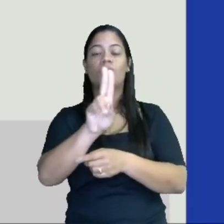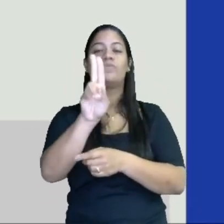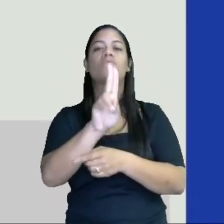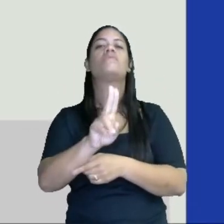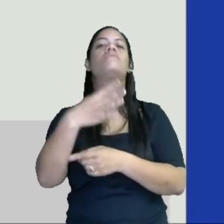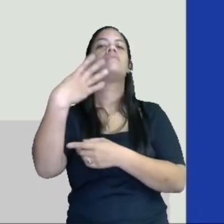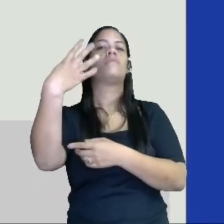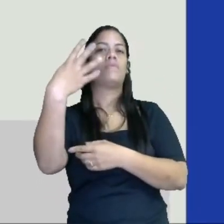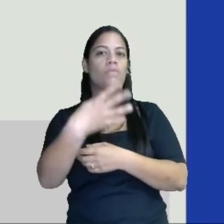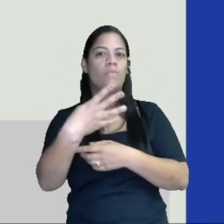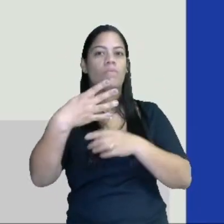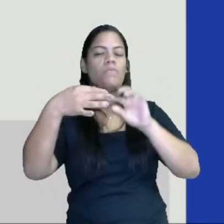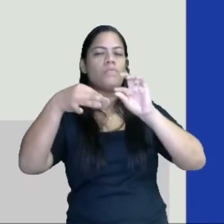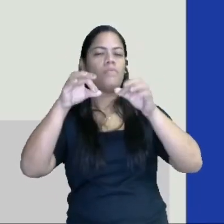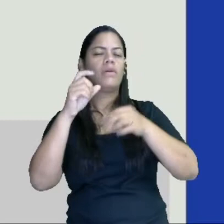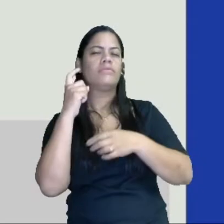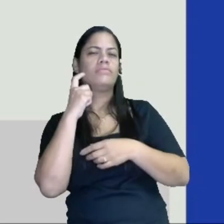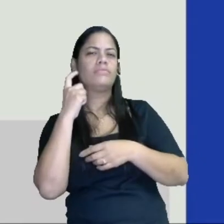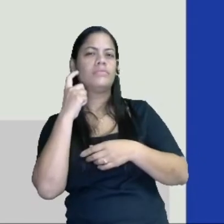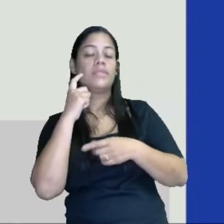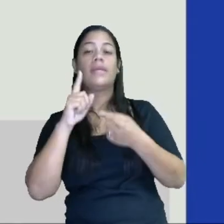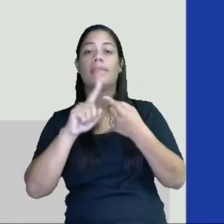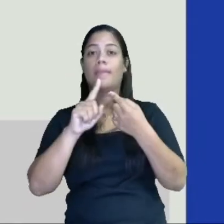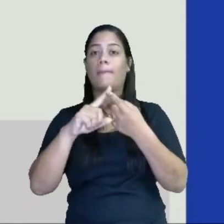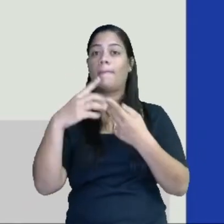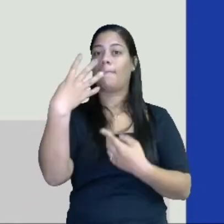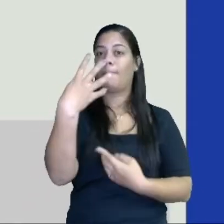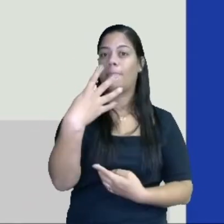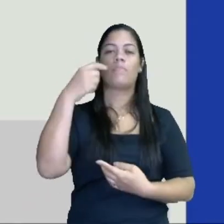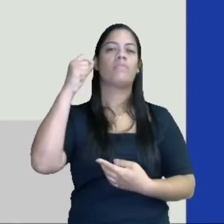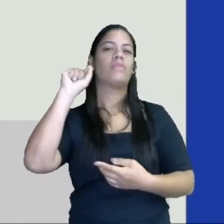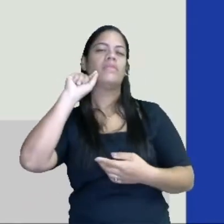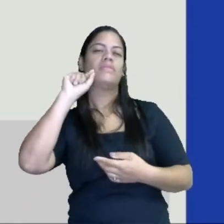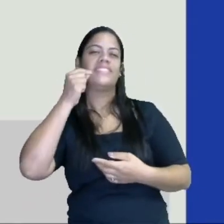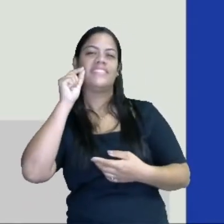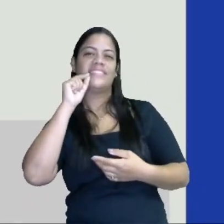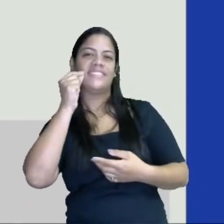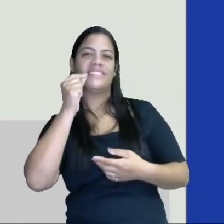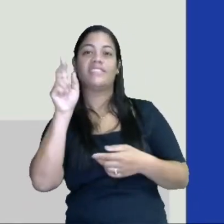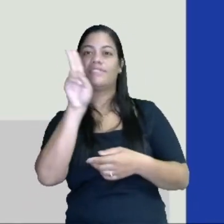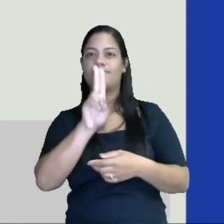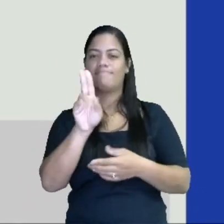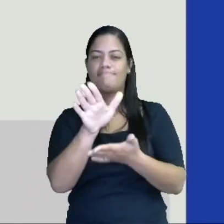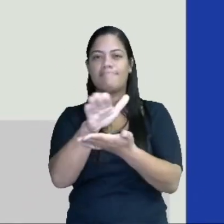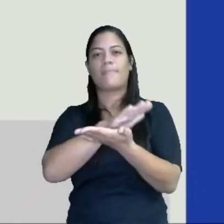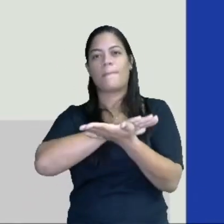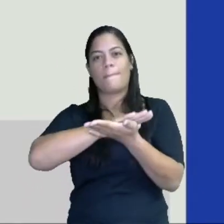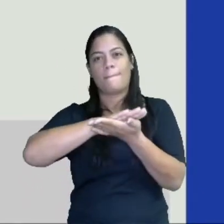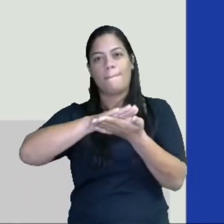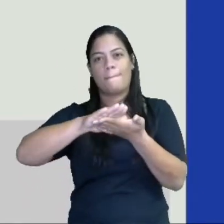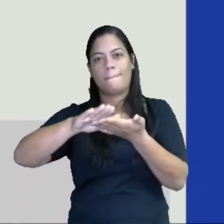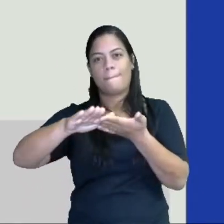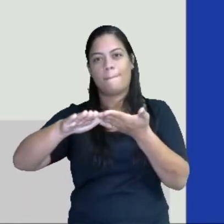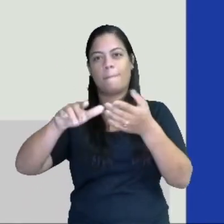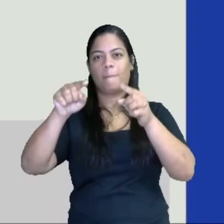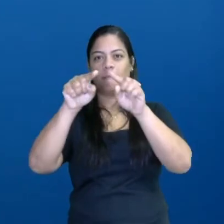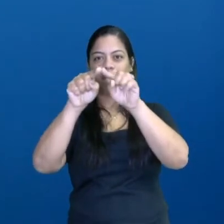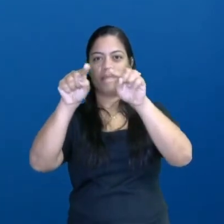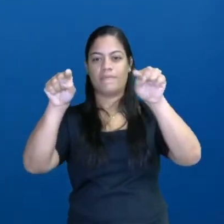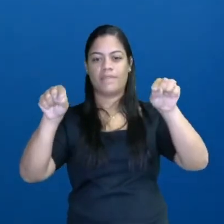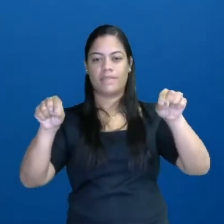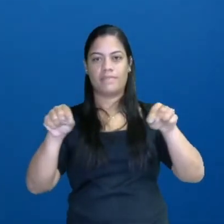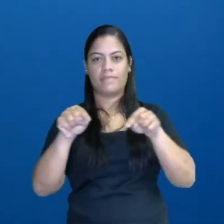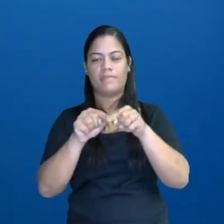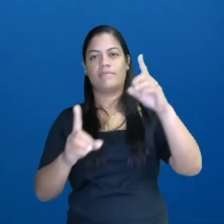e encaixar nas extremidades 4 palitos, construindo um polígono quadrado como base. Olha aqui, ó.